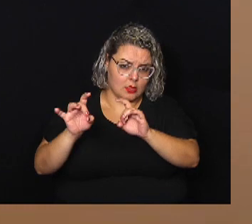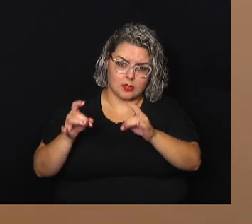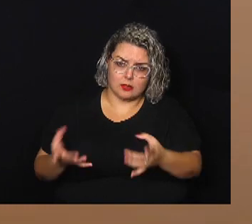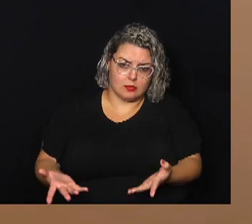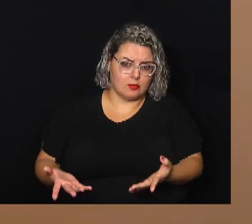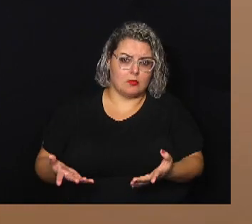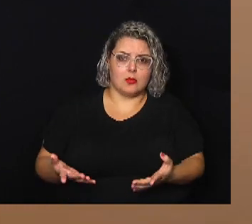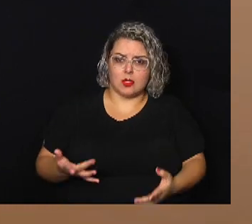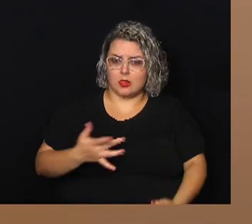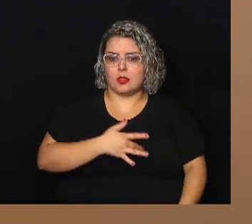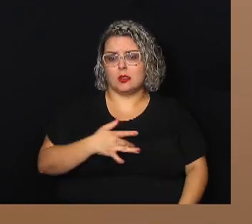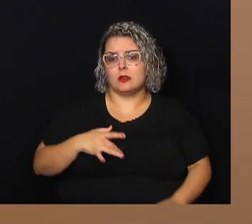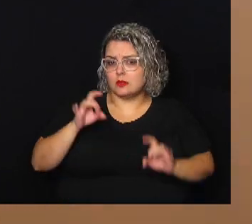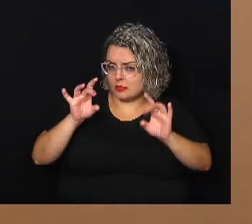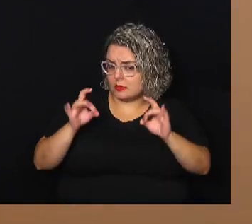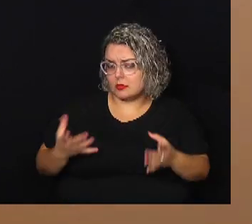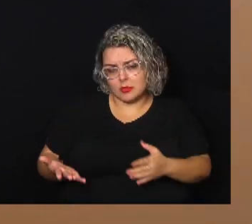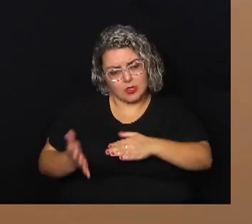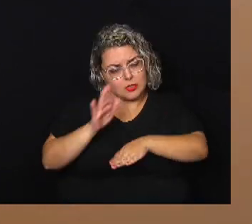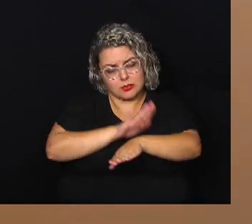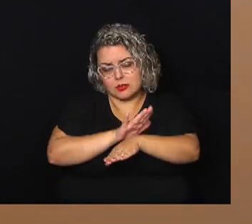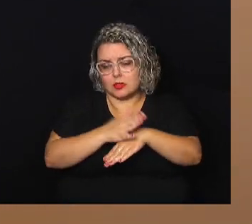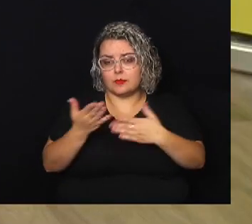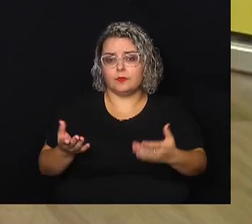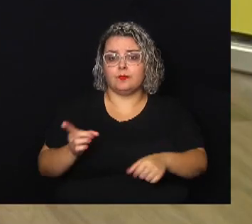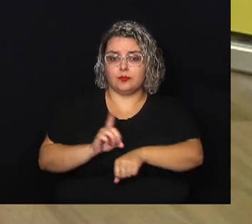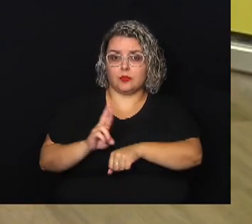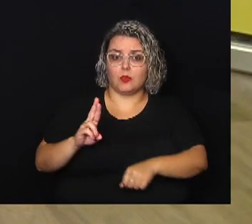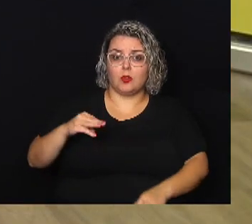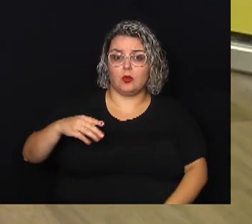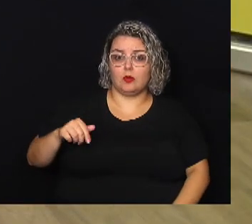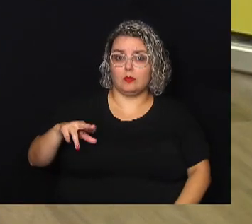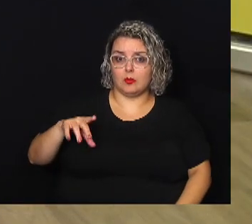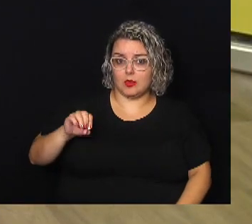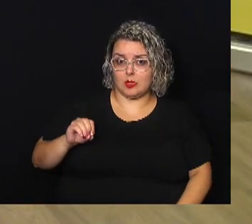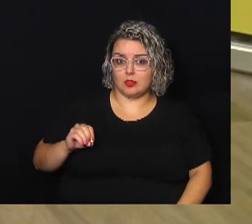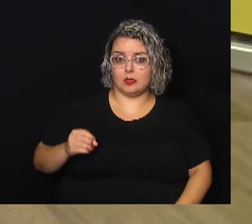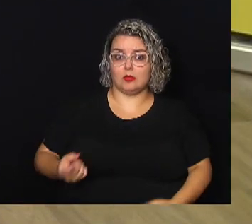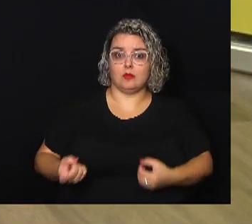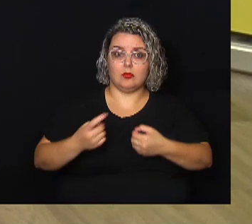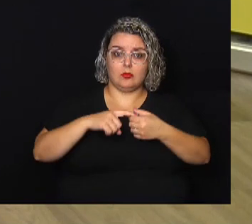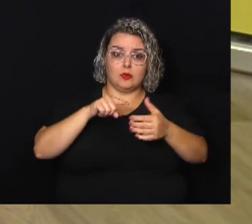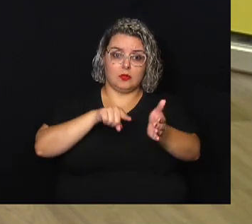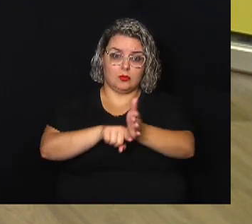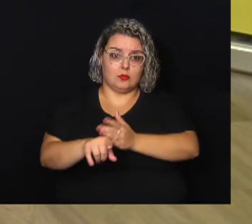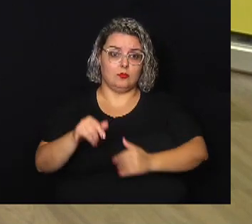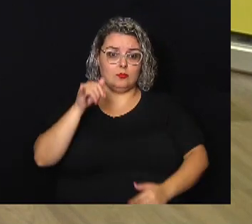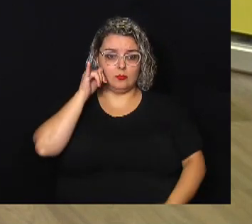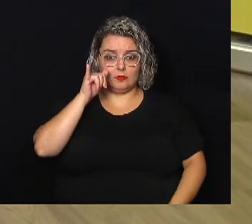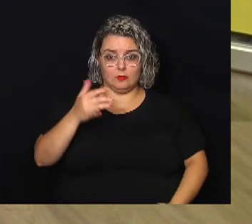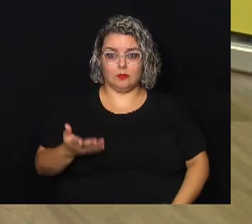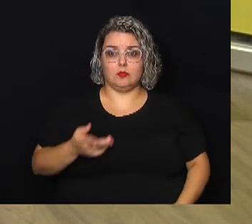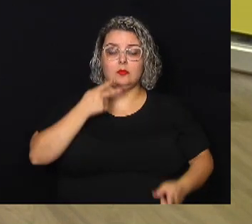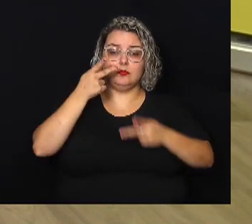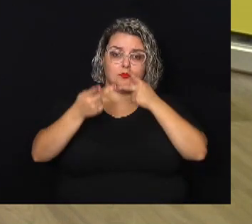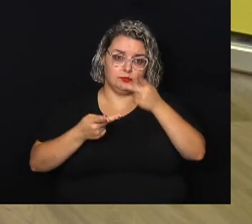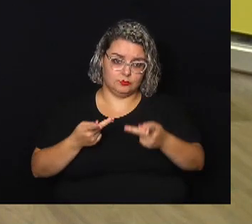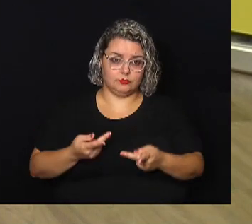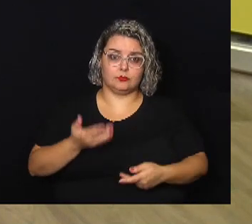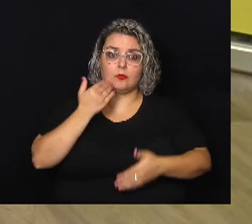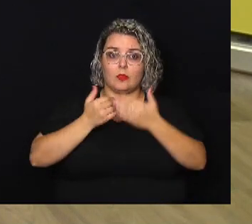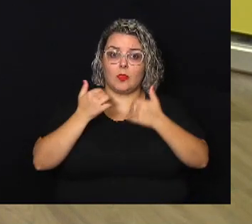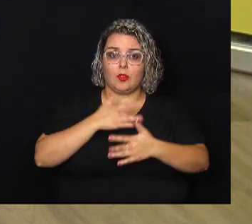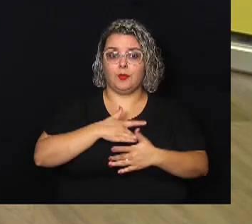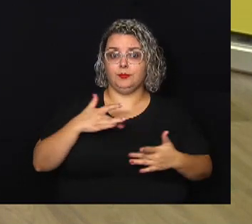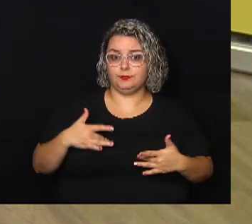saúde especialista para te ajudar. Doutor Marcos, eu vou voltar a te perguntar sobre prevenção. A gente falou um pouquinho sobre alimentação,